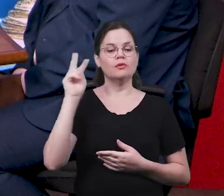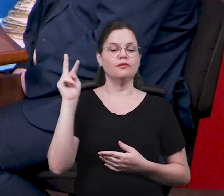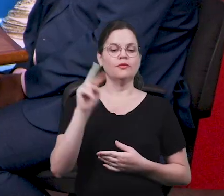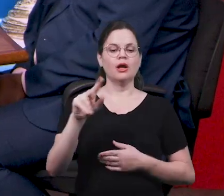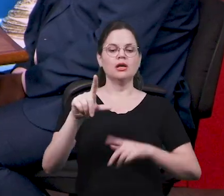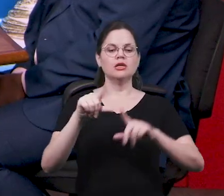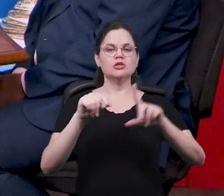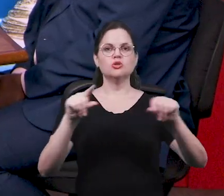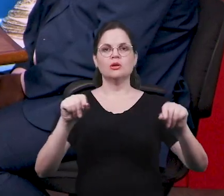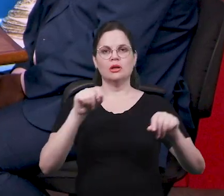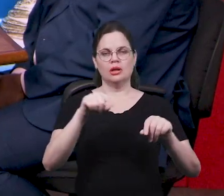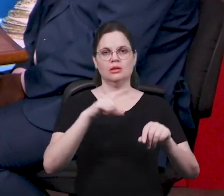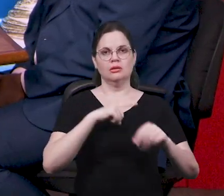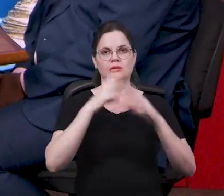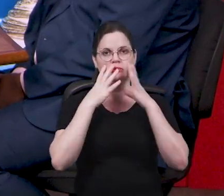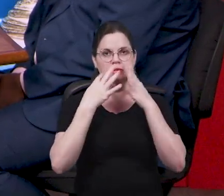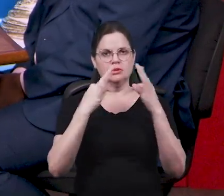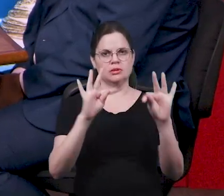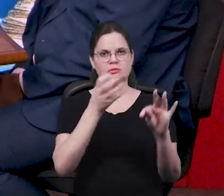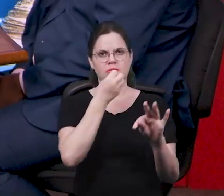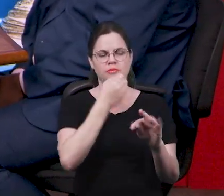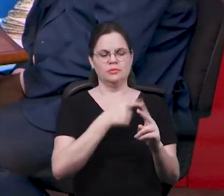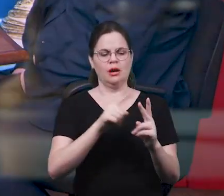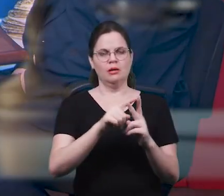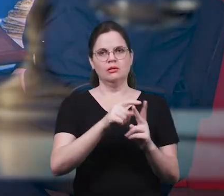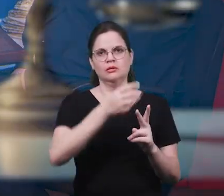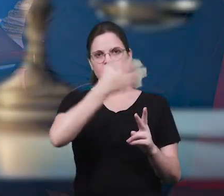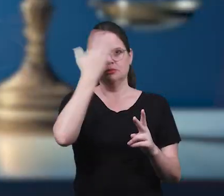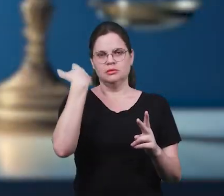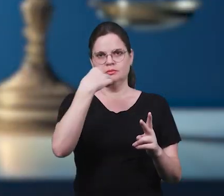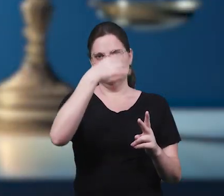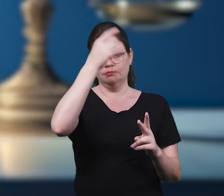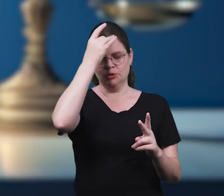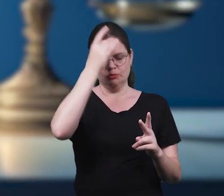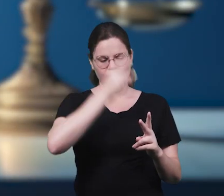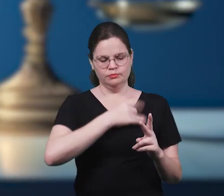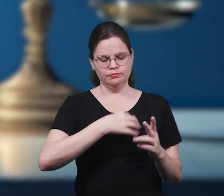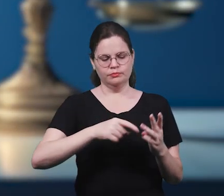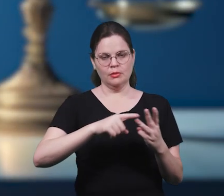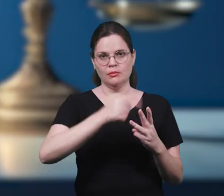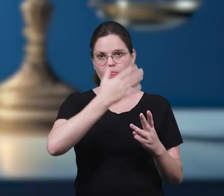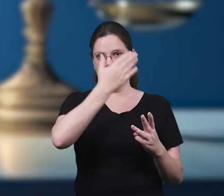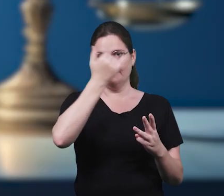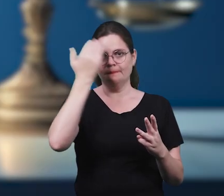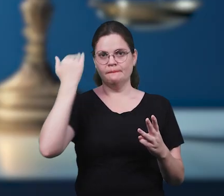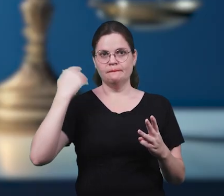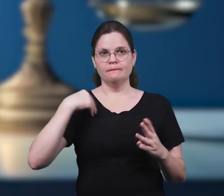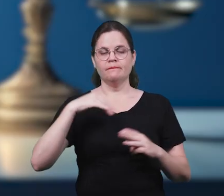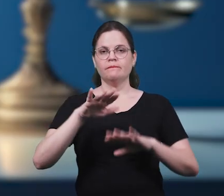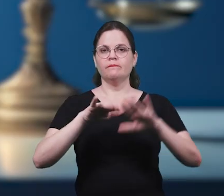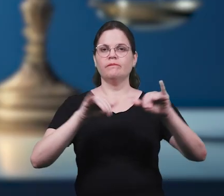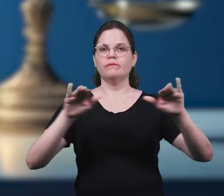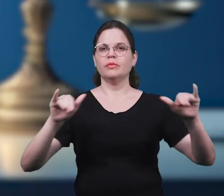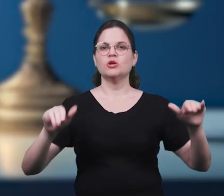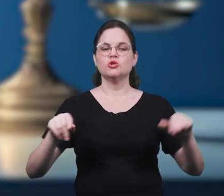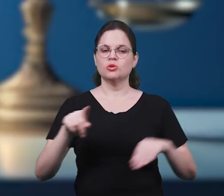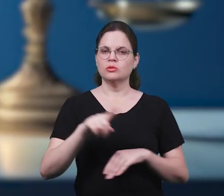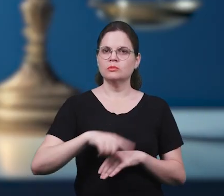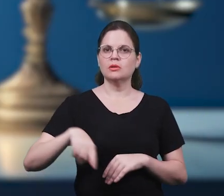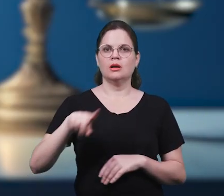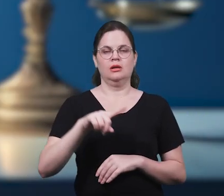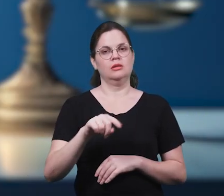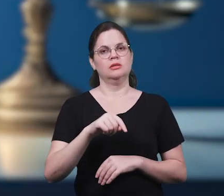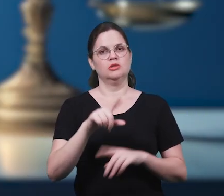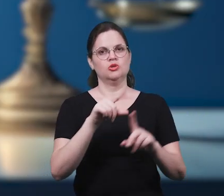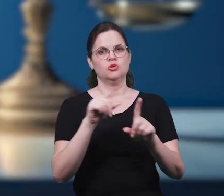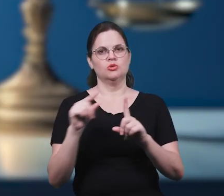de boa reputação, cheio do Espírito e sabedoria. Escolhei, pois, convocando a multidão dos discípulos, disseram: não é